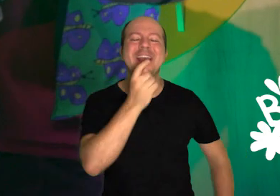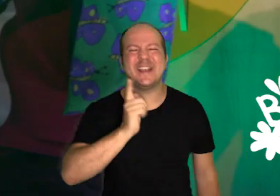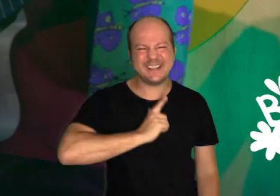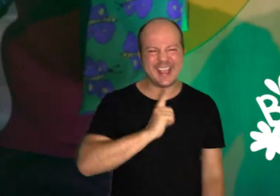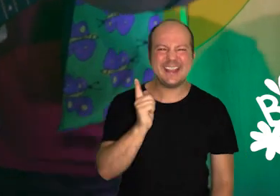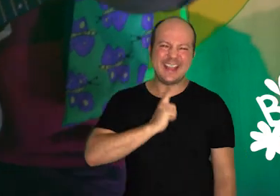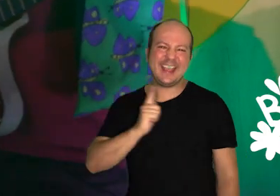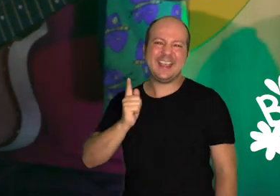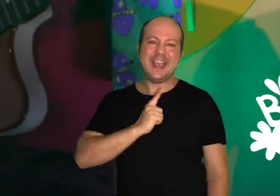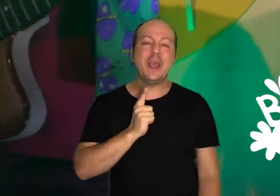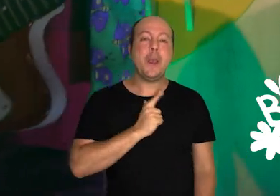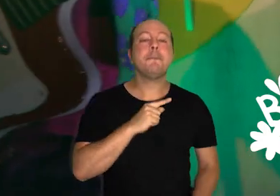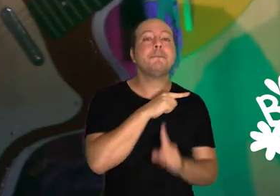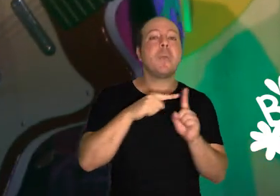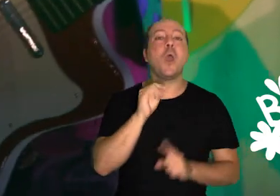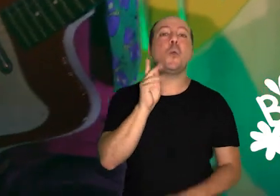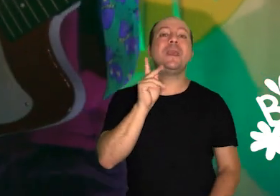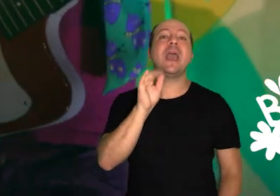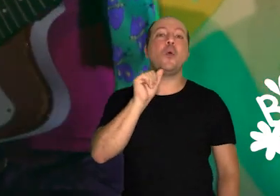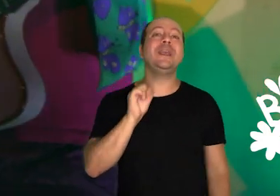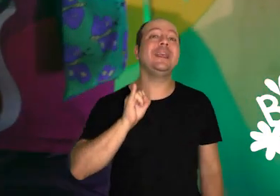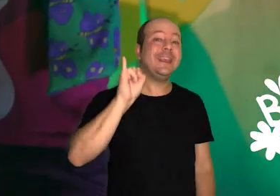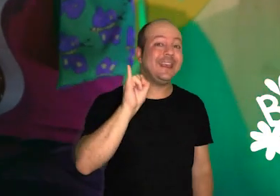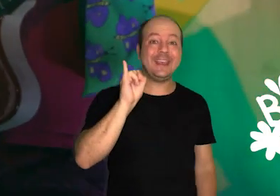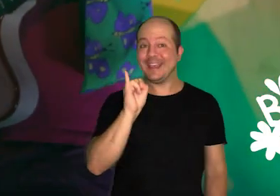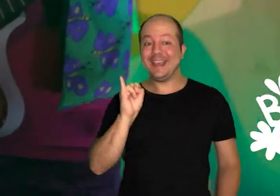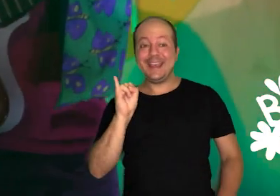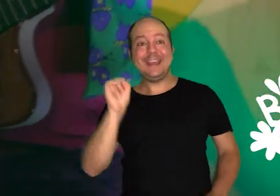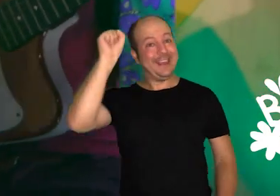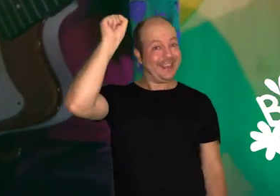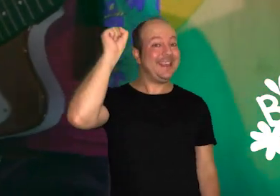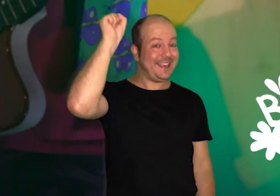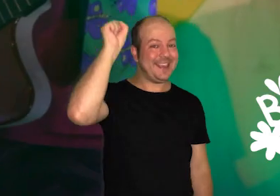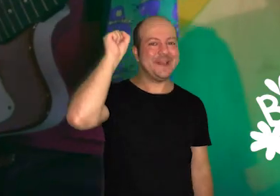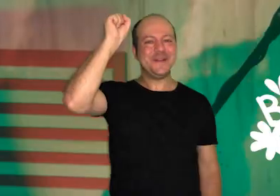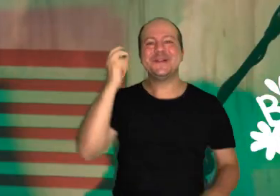procurando bem, eu sei que tem. No fim do Piauí, eu vejo